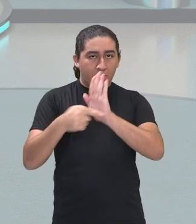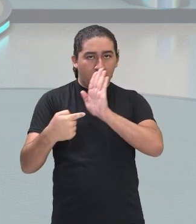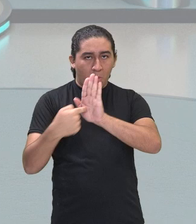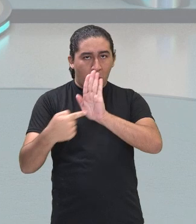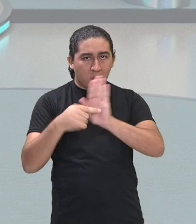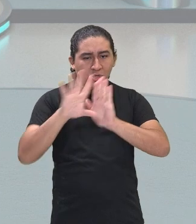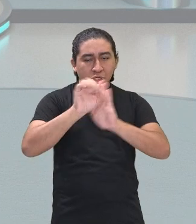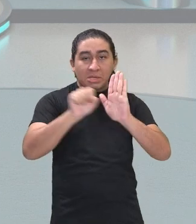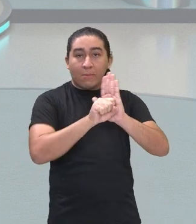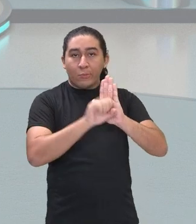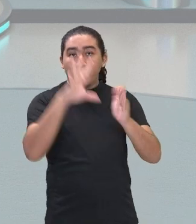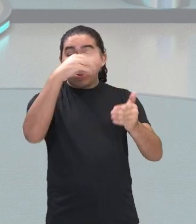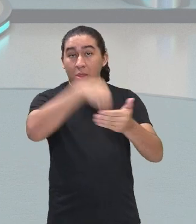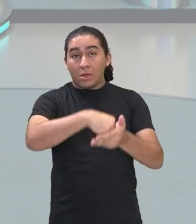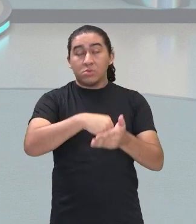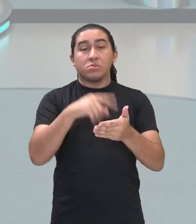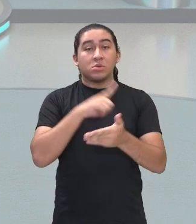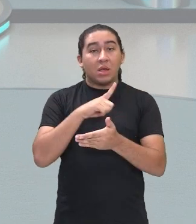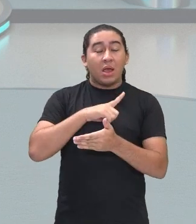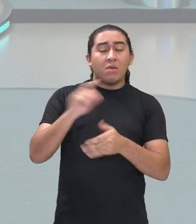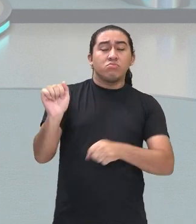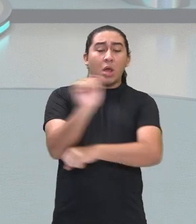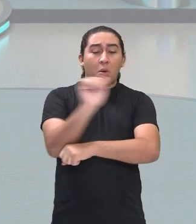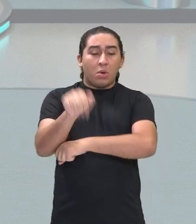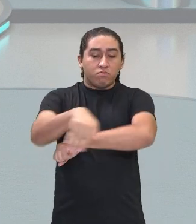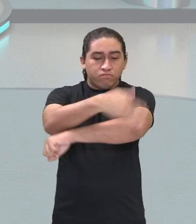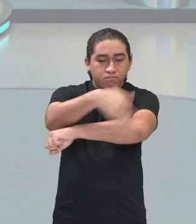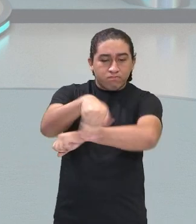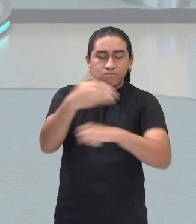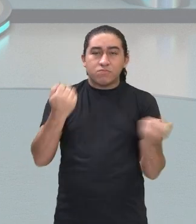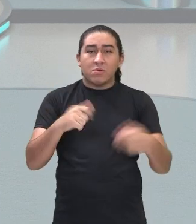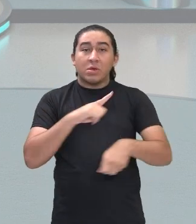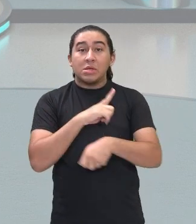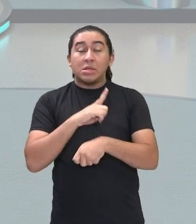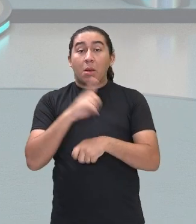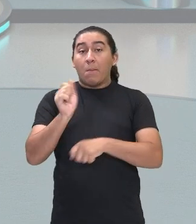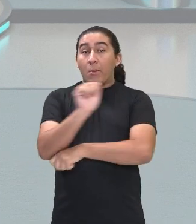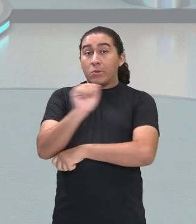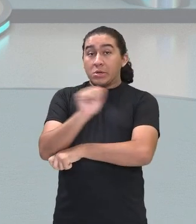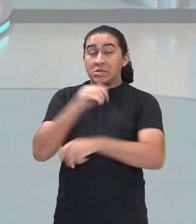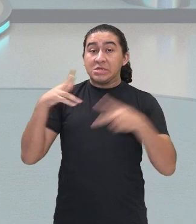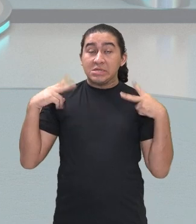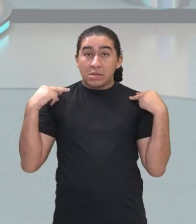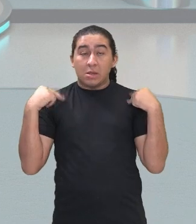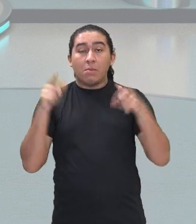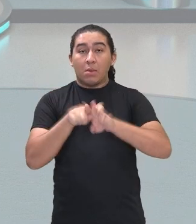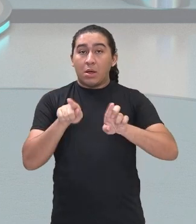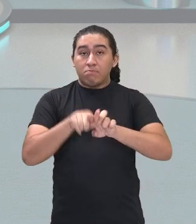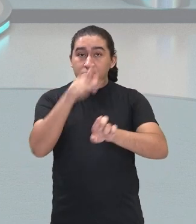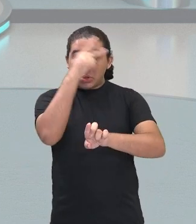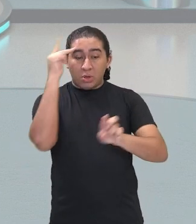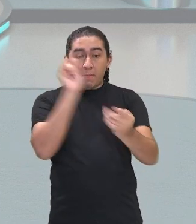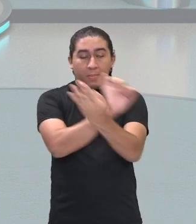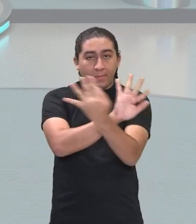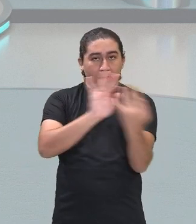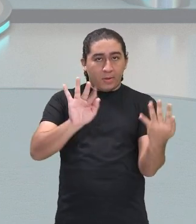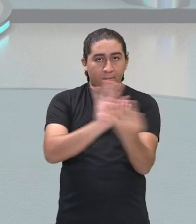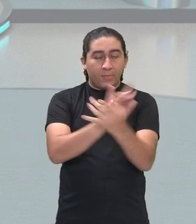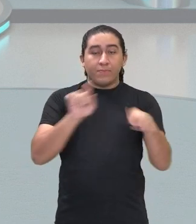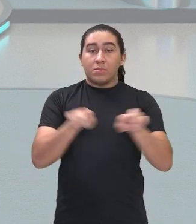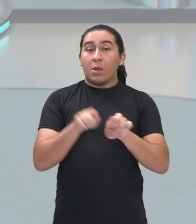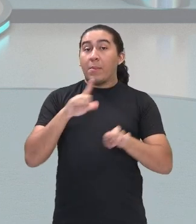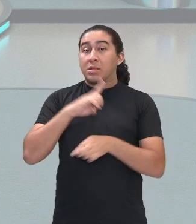trânsito, que eles servem, para orientar os motoristas e pedestres, nós temos também